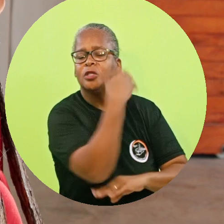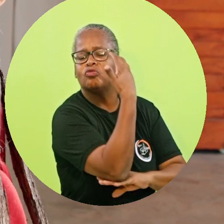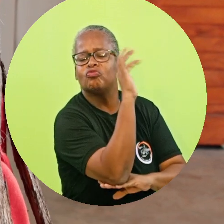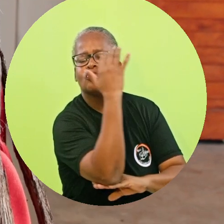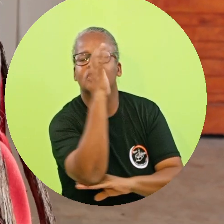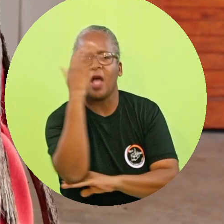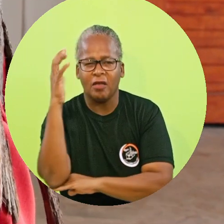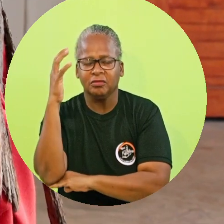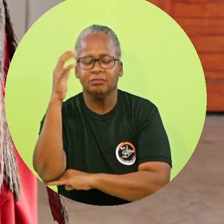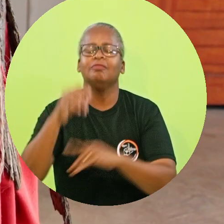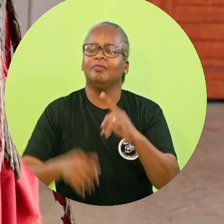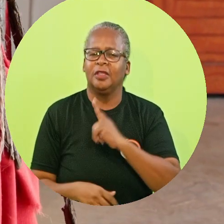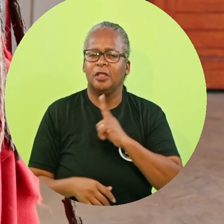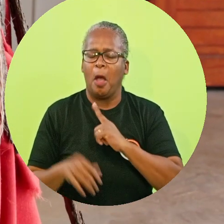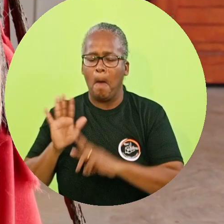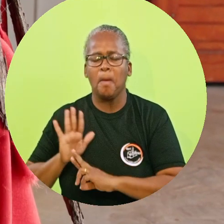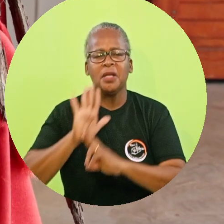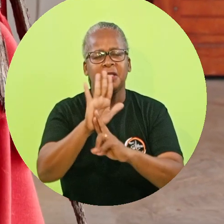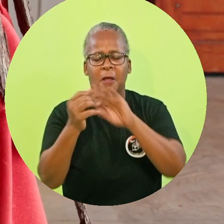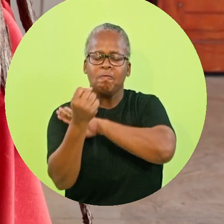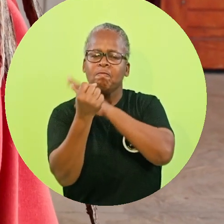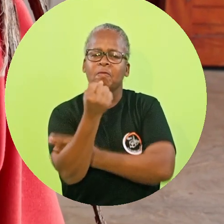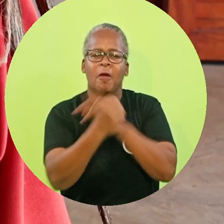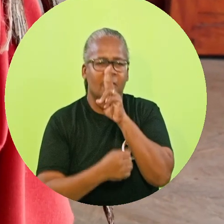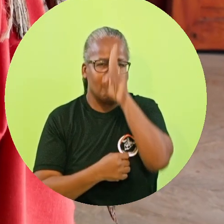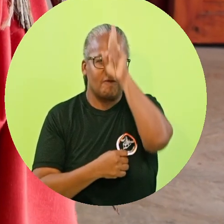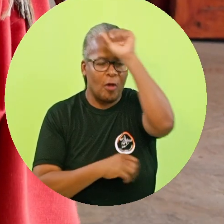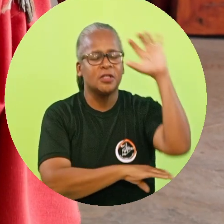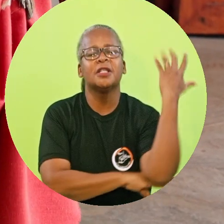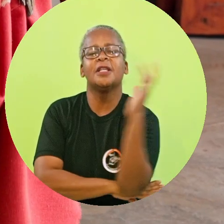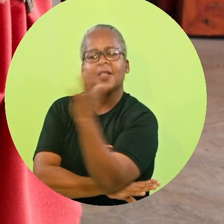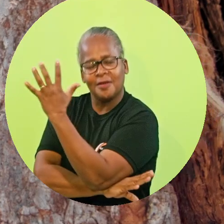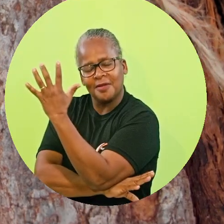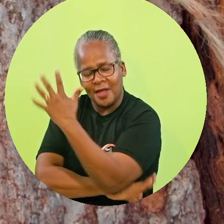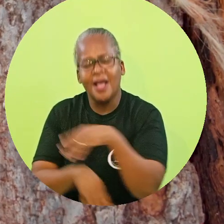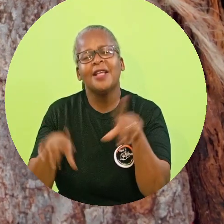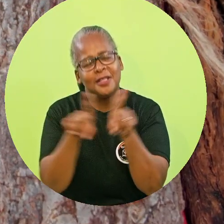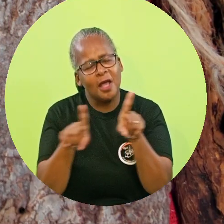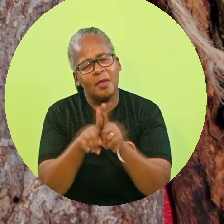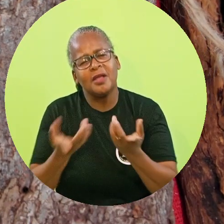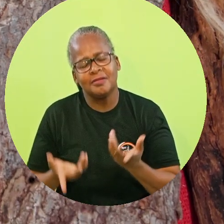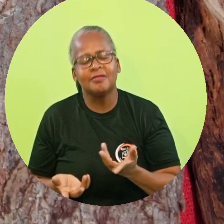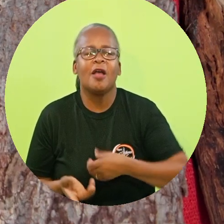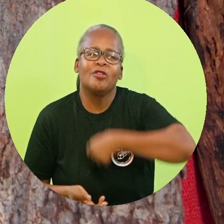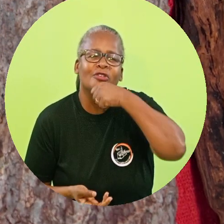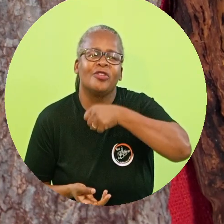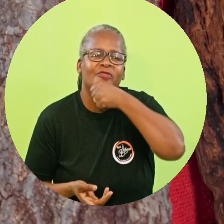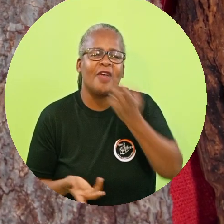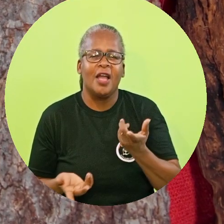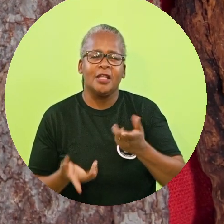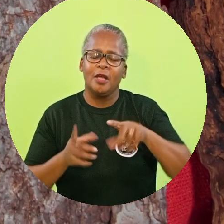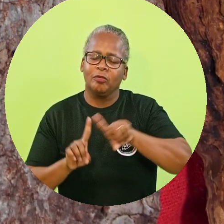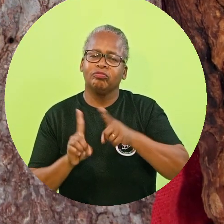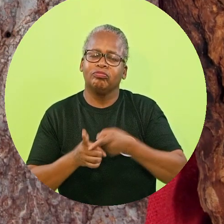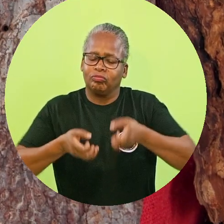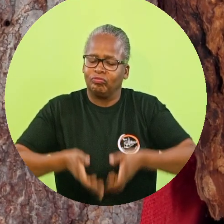representam forças da natureza e aspectos da vida. E também são as velhas de sabedoria raiz, parteiras,